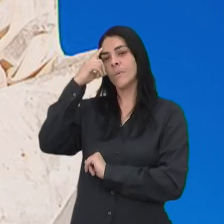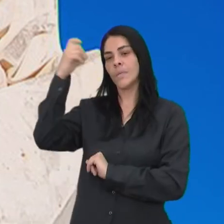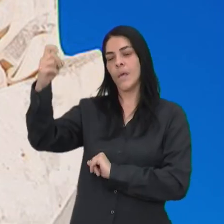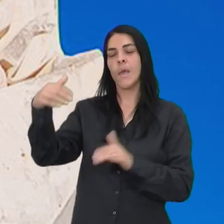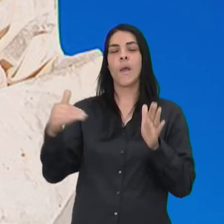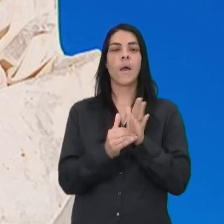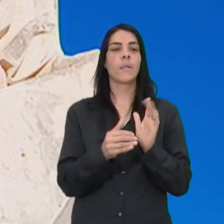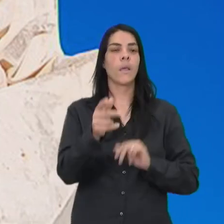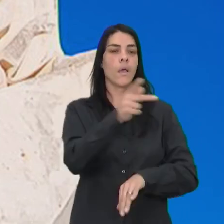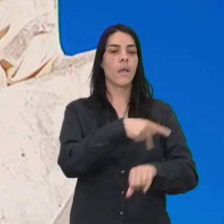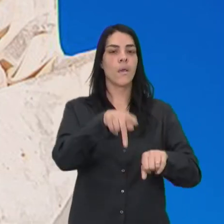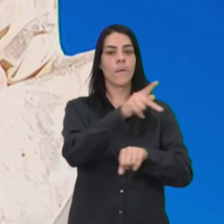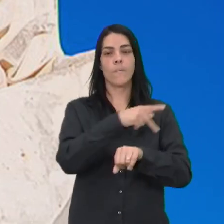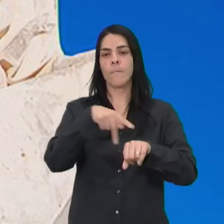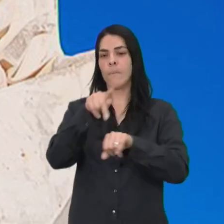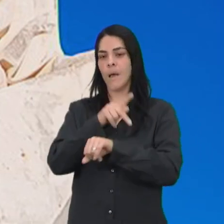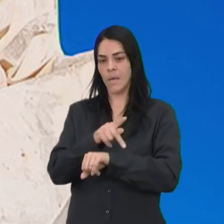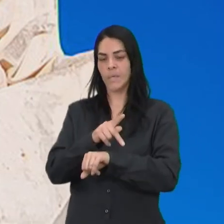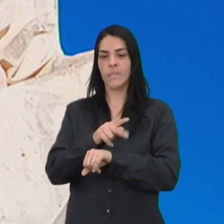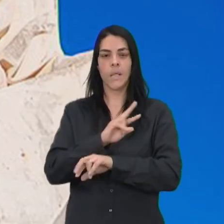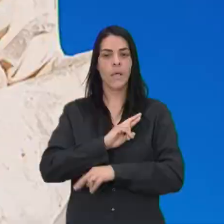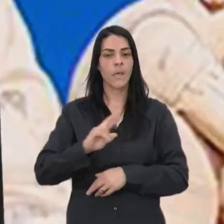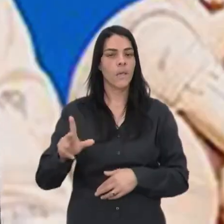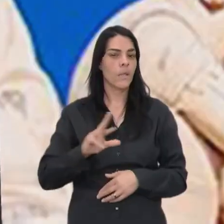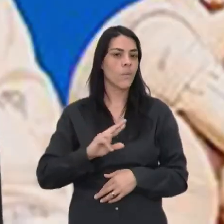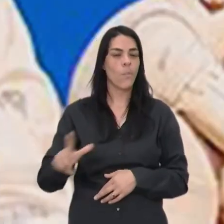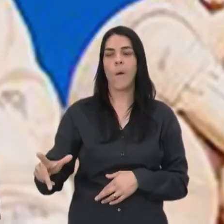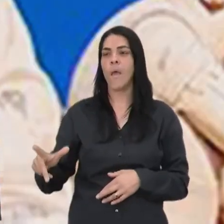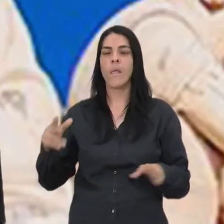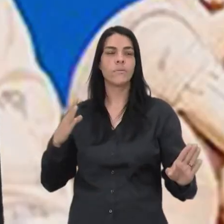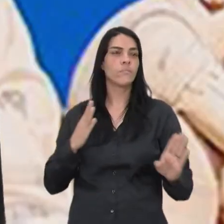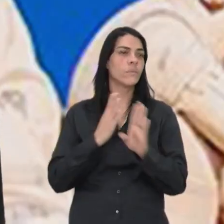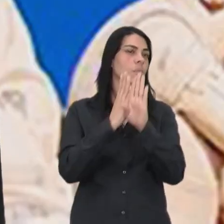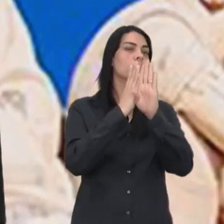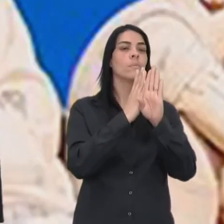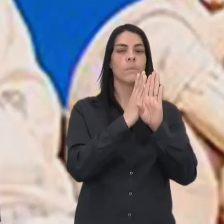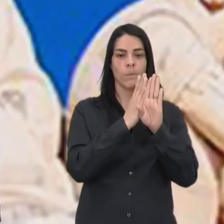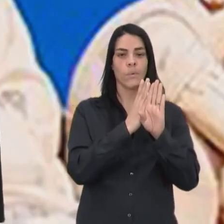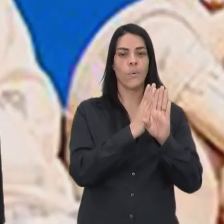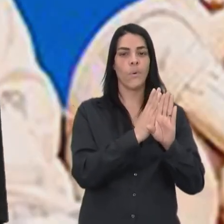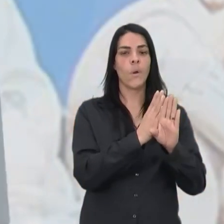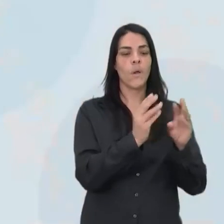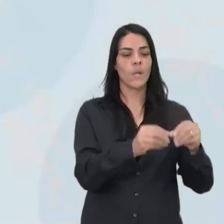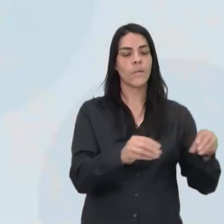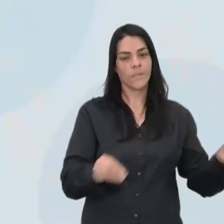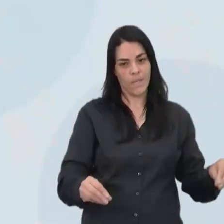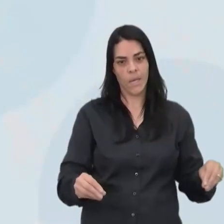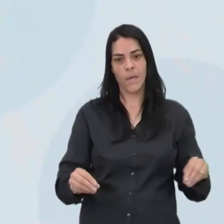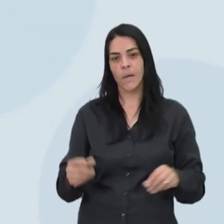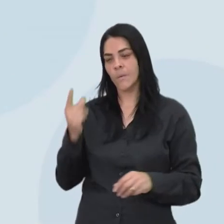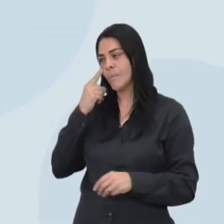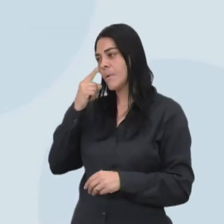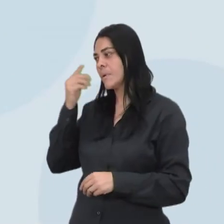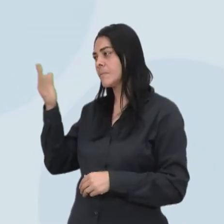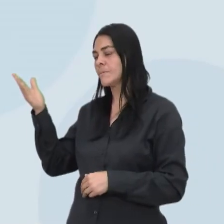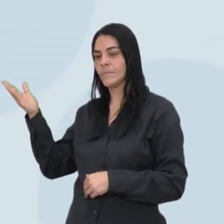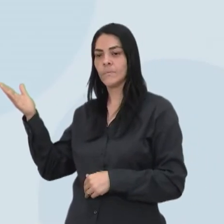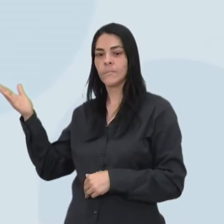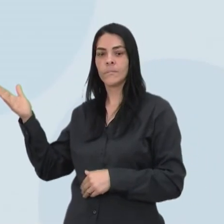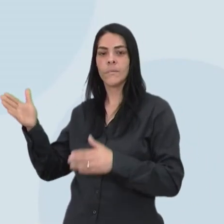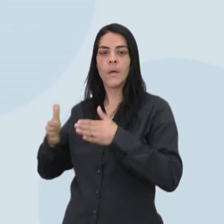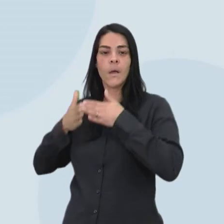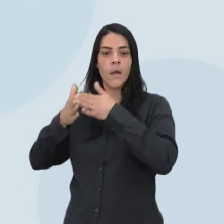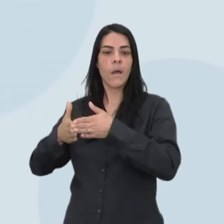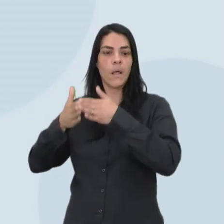eram necessariamente tão descobridores assim, de novas terras, como é o caso do que está aí na tela. Esse é um navio